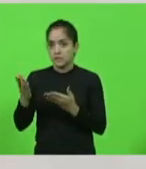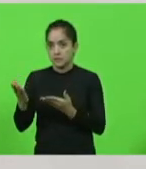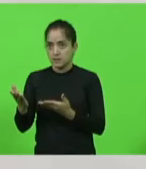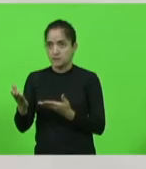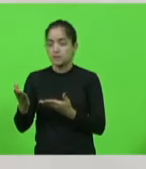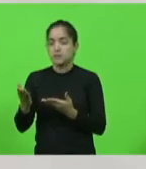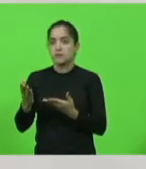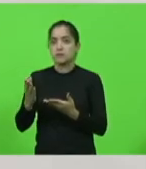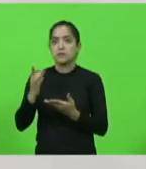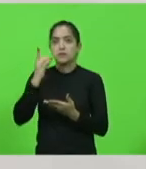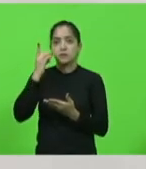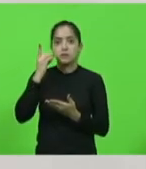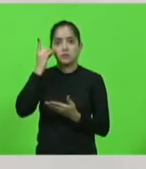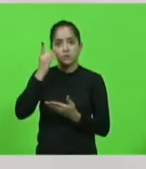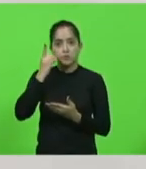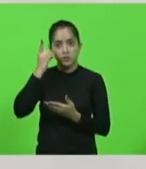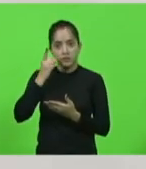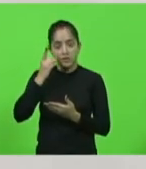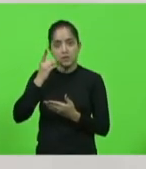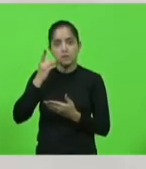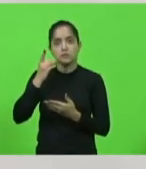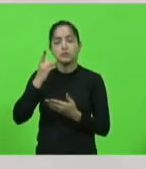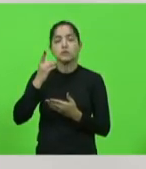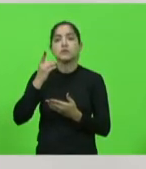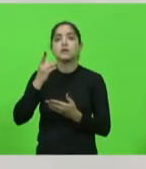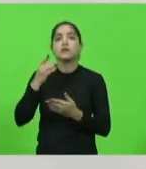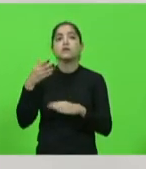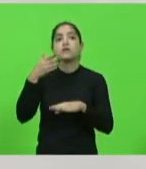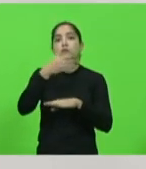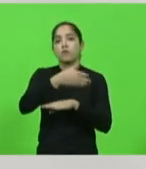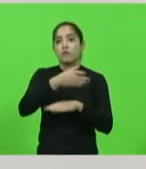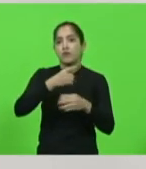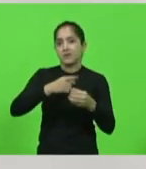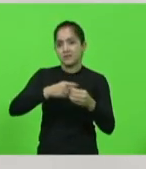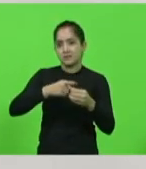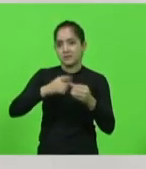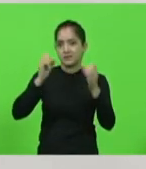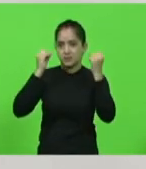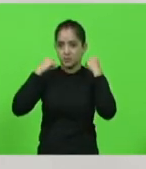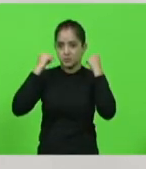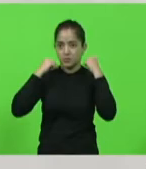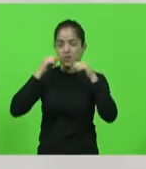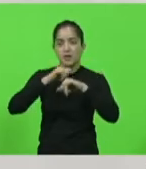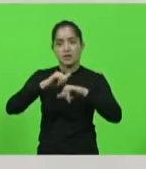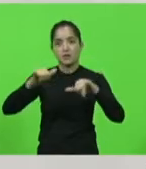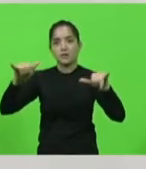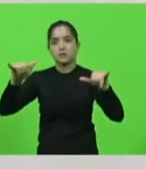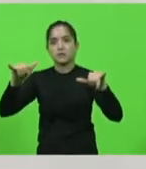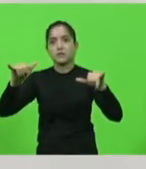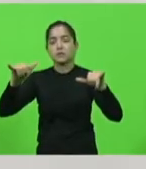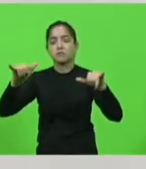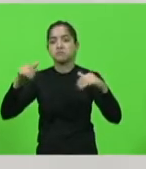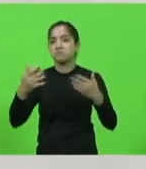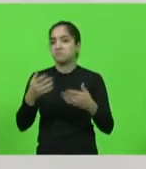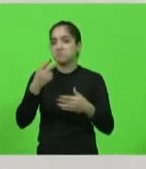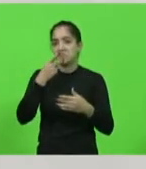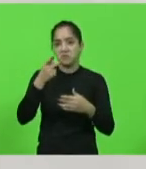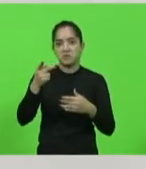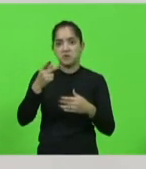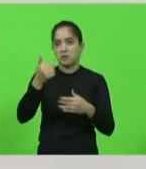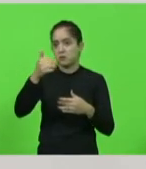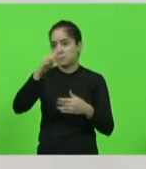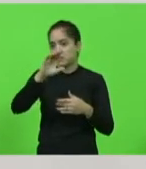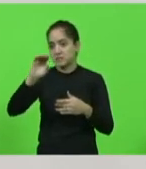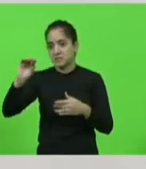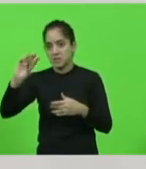Tarcísio foi a Chapecó, era anunciar, não falou dos 100 milhões que nós